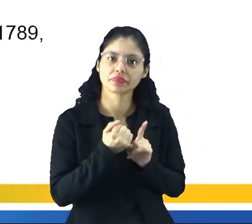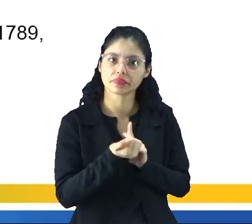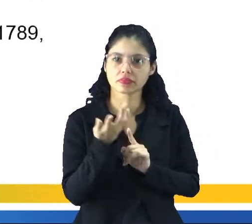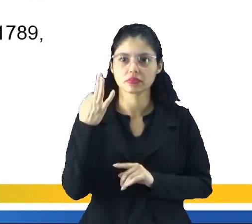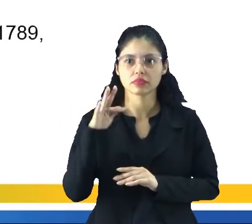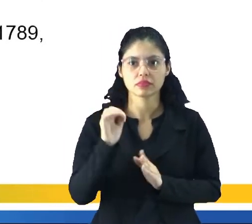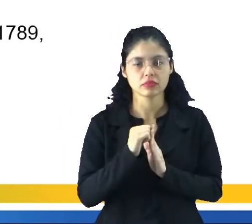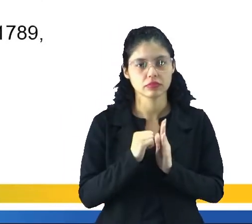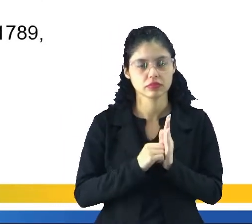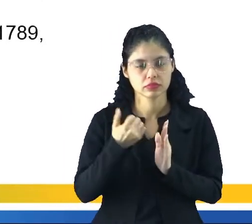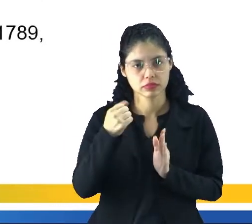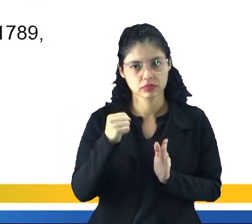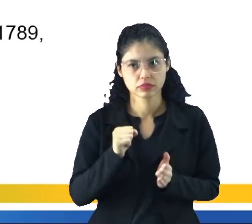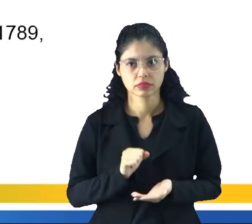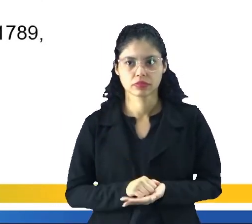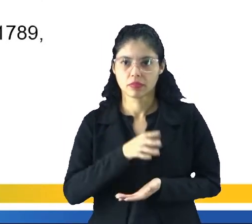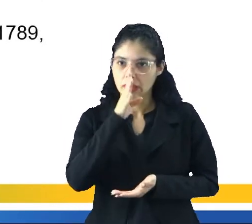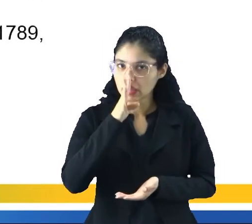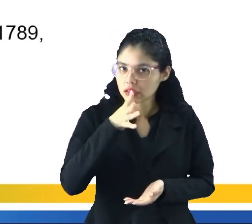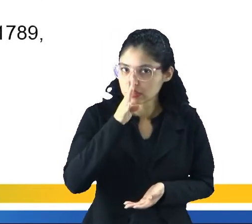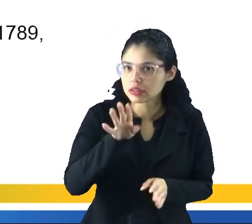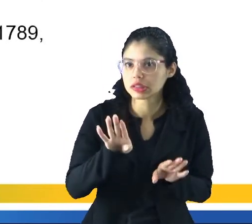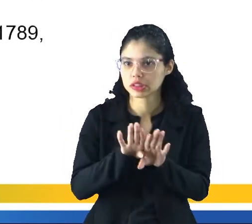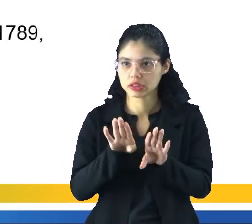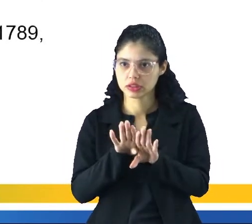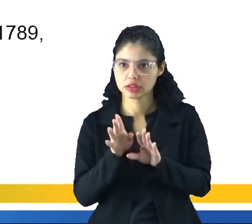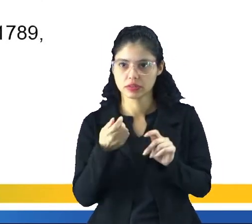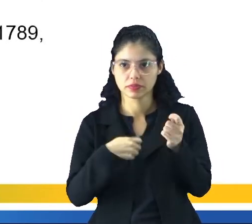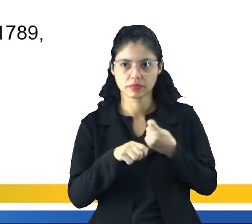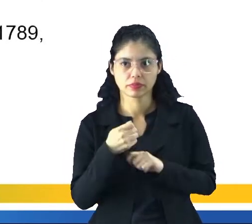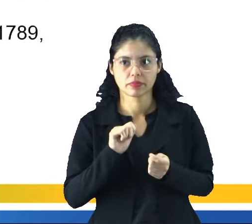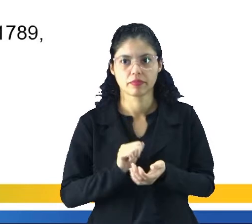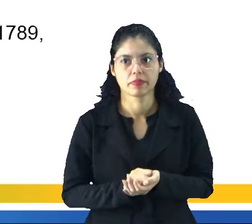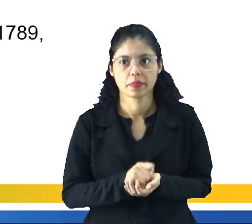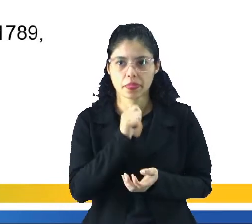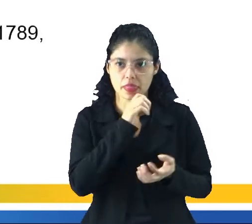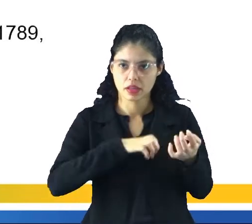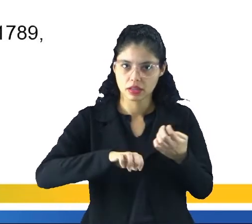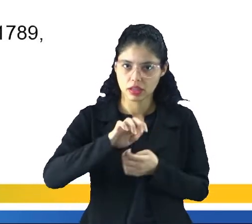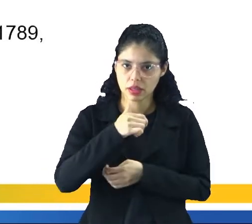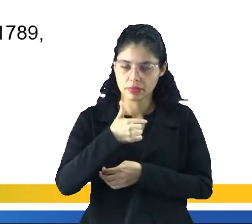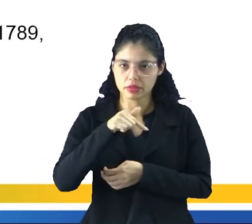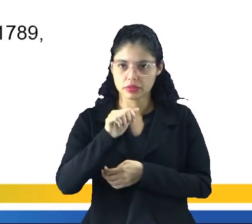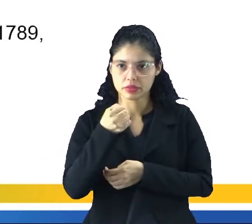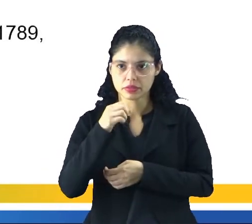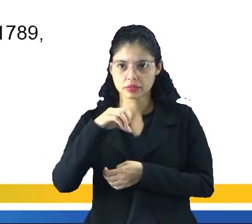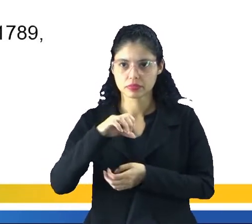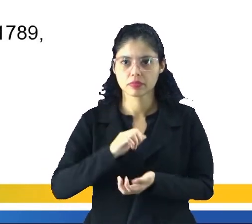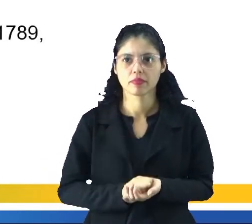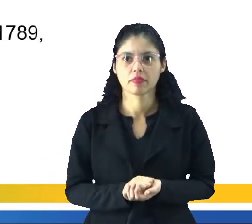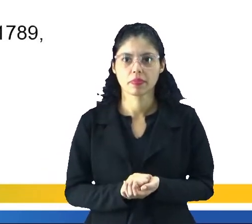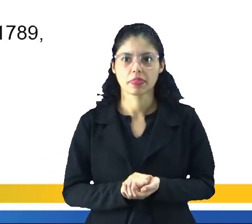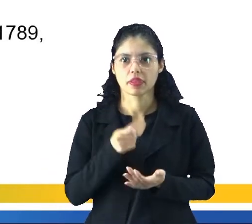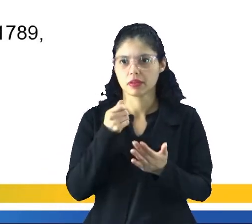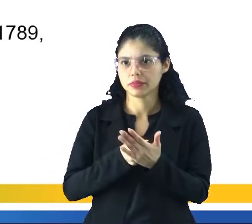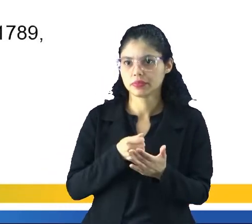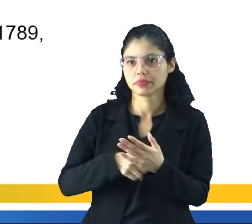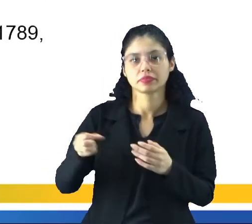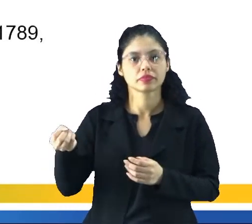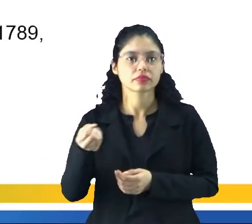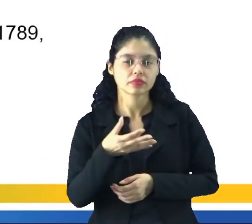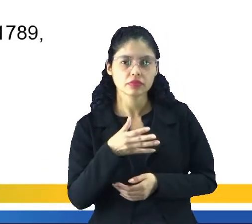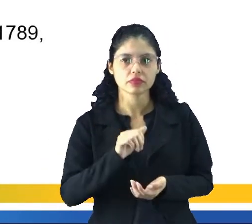século XVIII. A crítica situação econômica às vésperas da Revolução de 1789 exigia